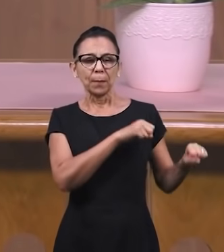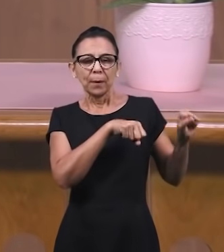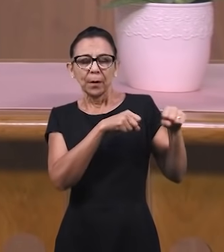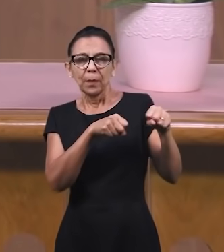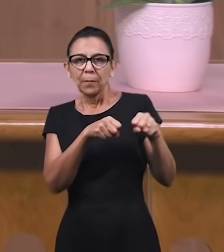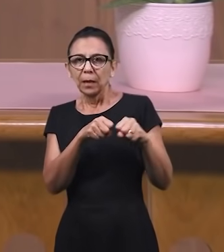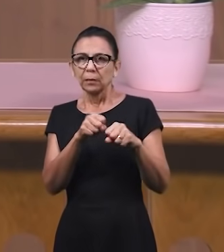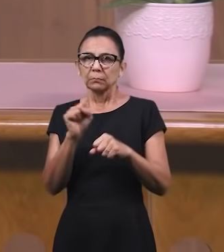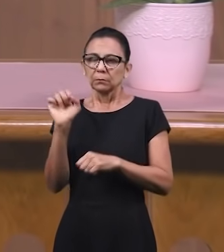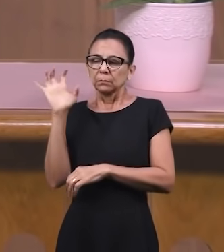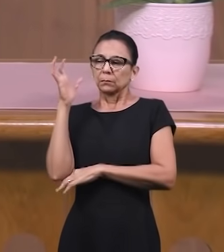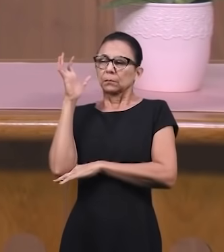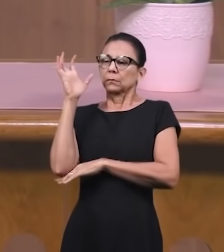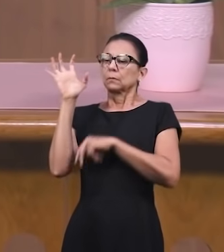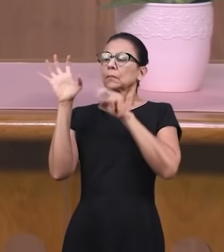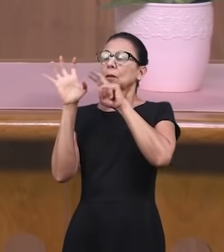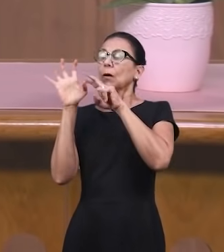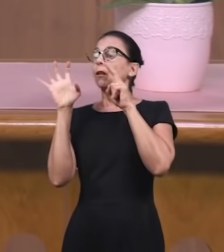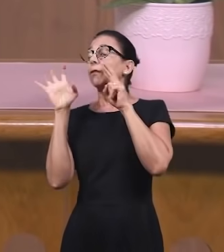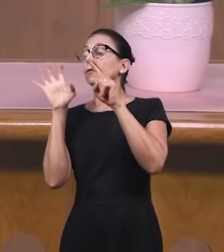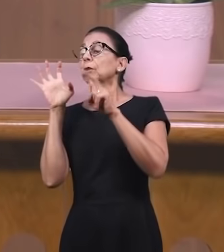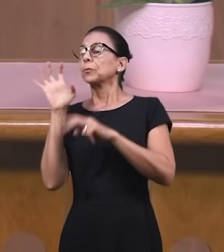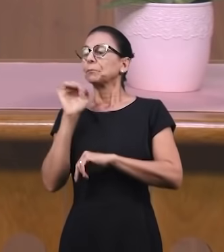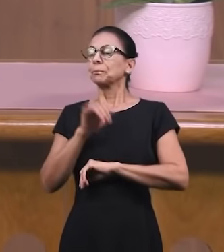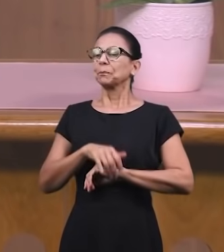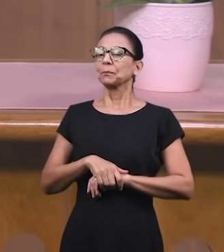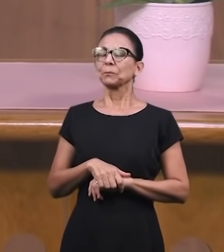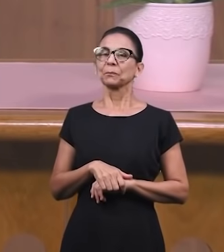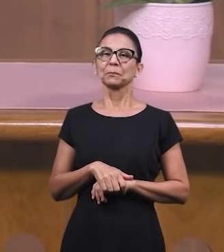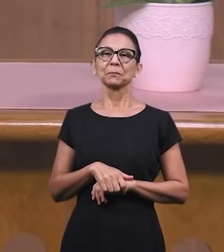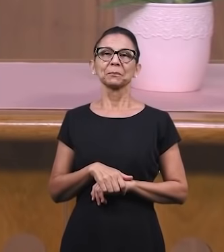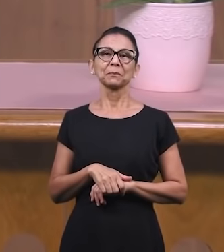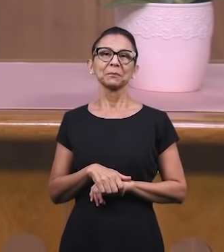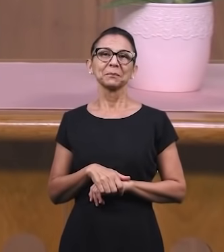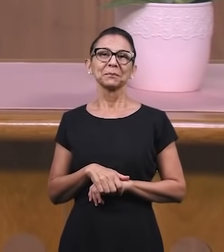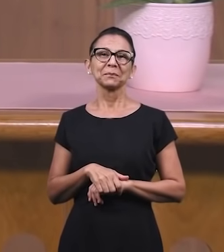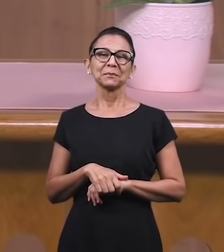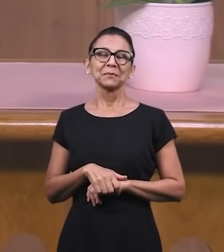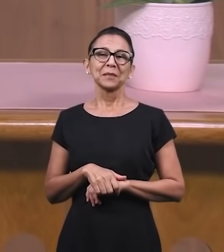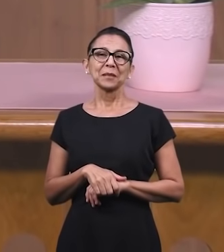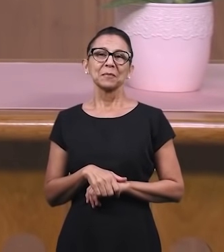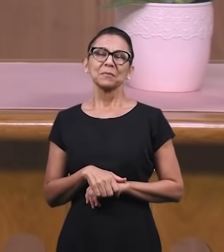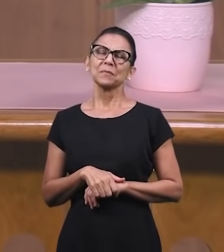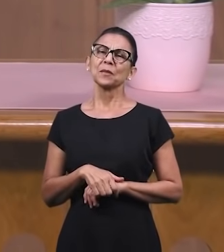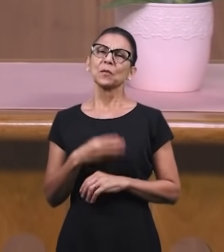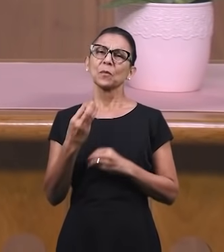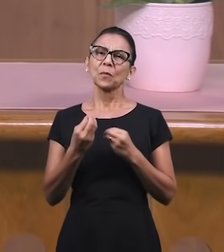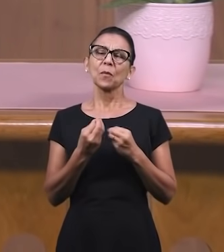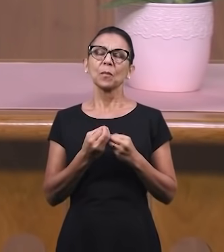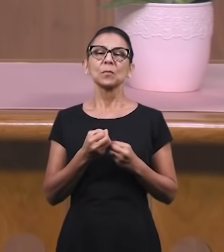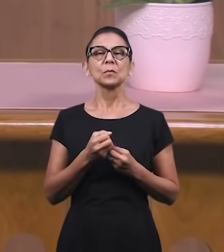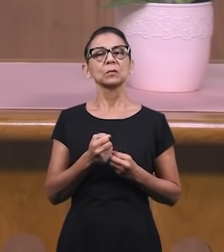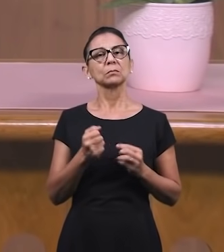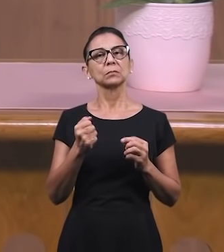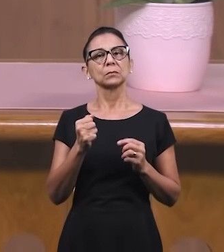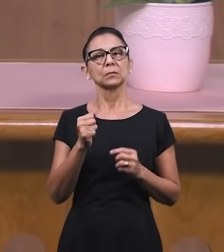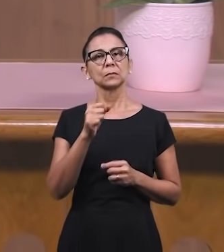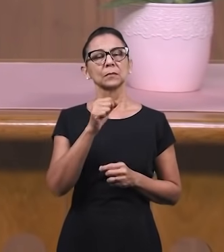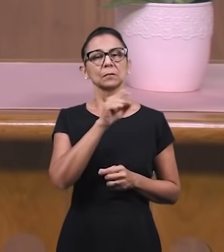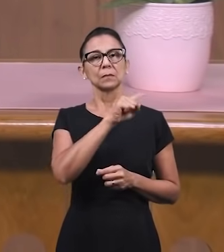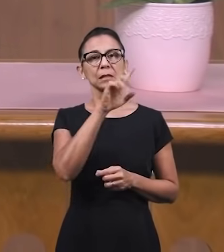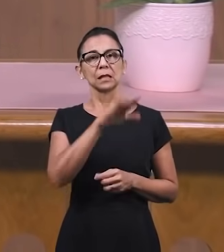iria saber quem era Jesus. Jesus ia passar por ali por baixo e ele nunca saberia exatamente quem era